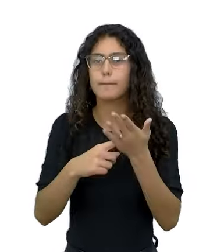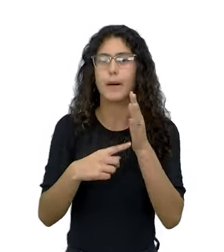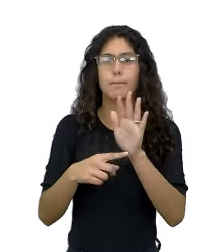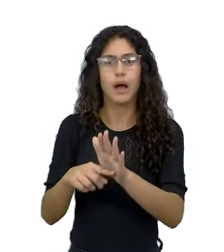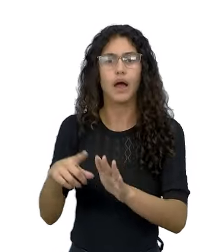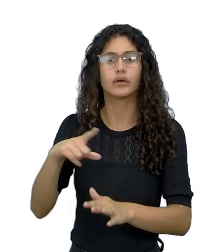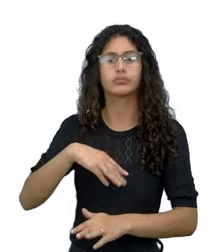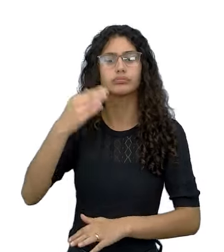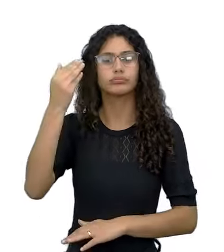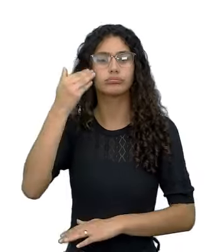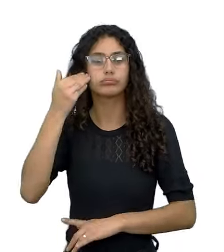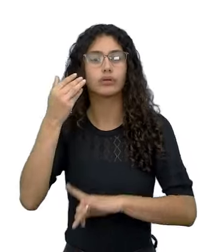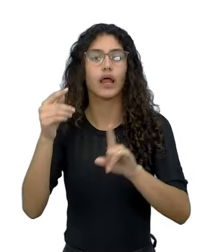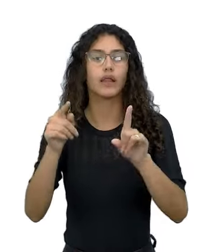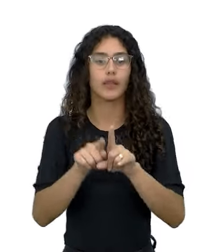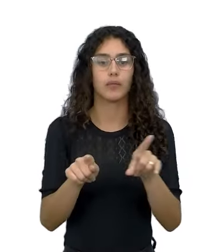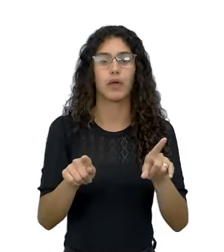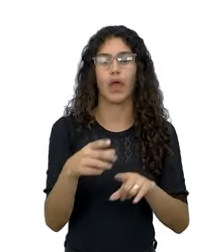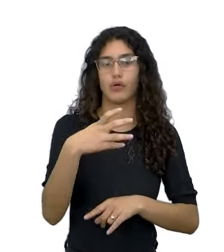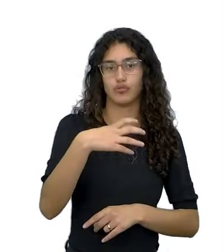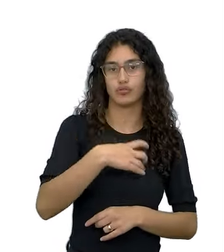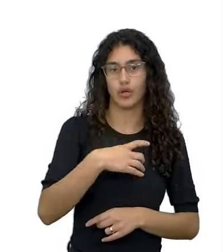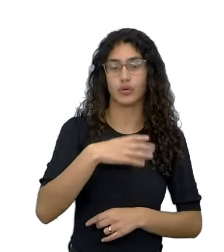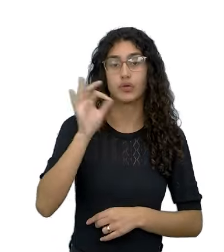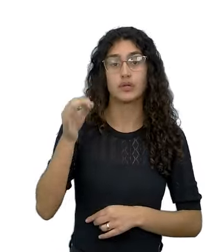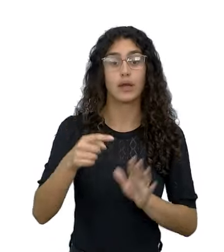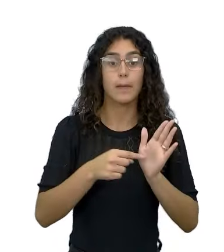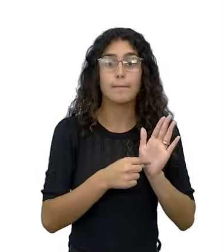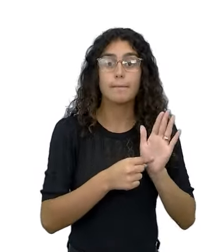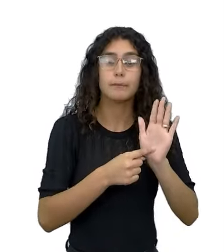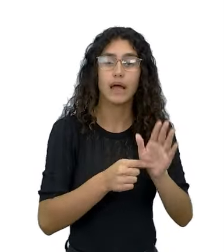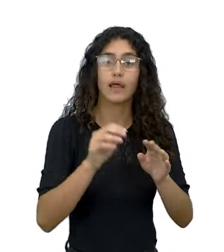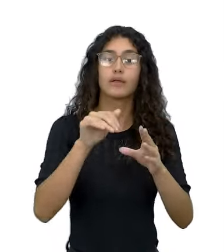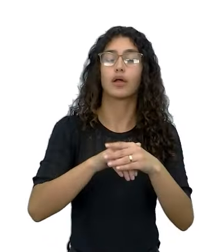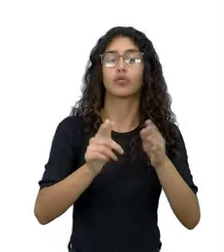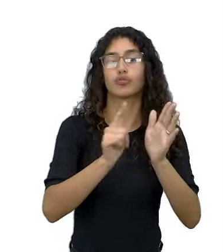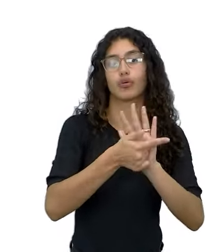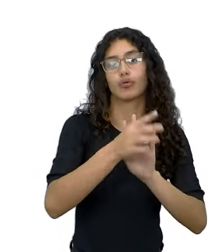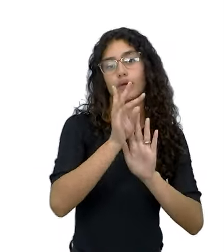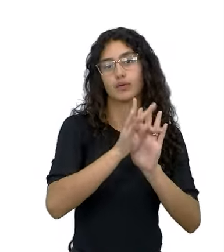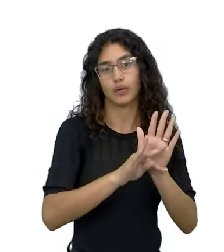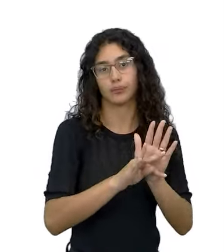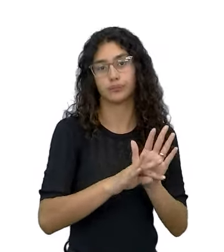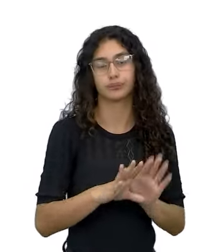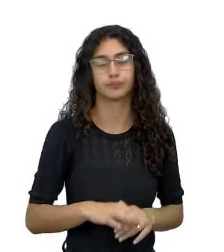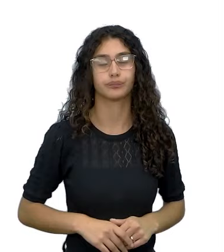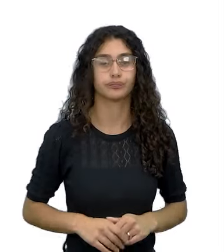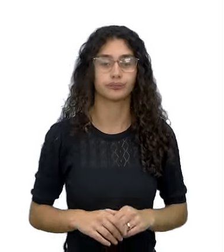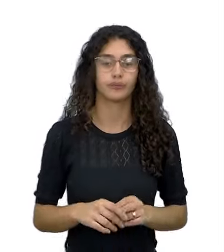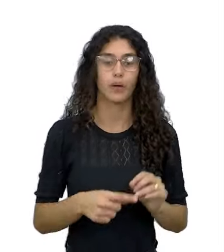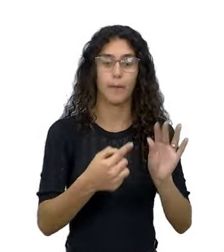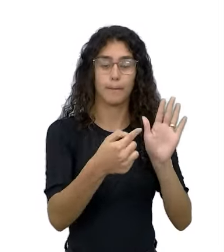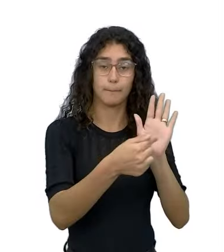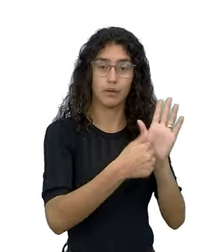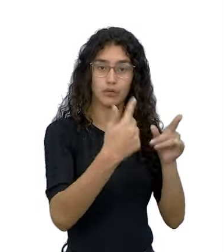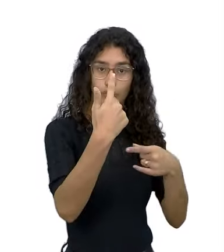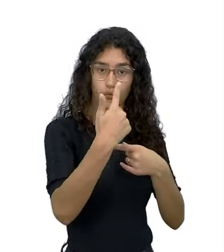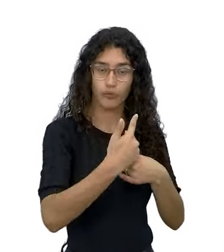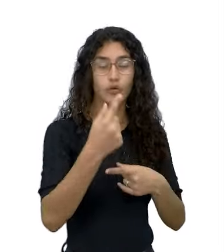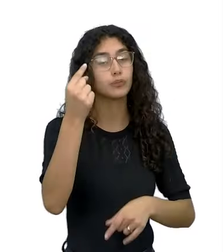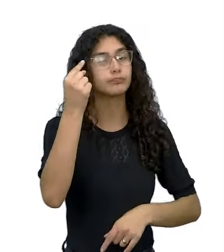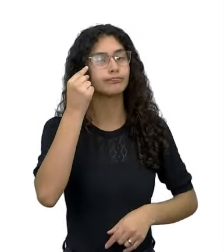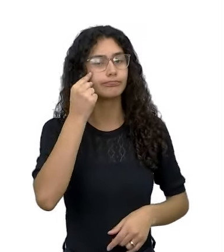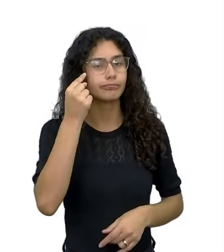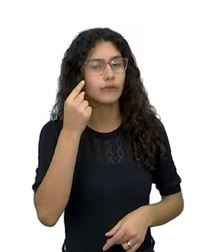eles compreenderem os efeitos dos sentidos que aparecem dentro desses gêneros textuais? Dá um pause no vídeo, né? Pense